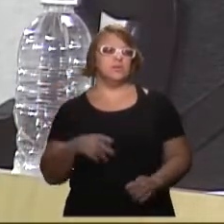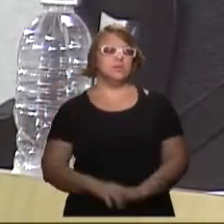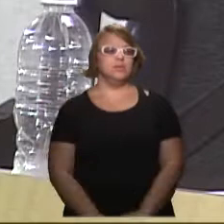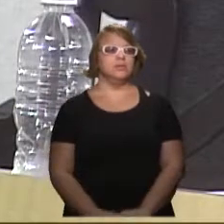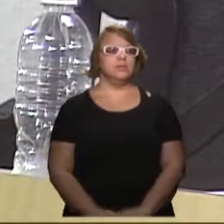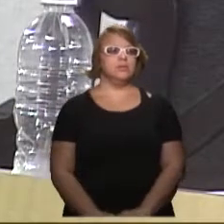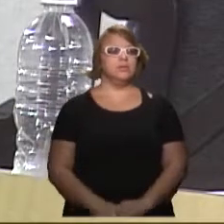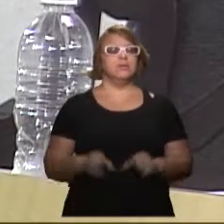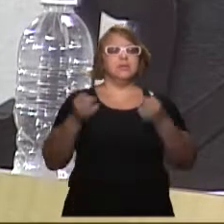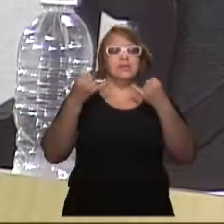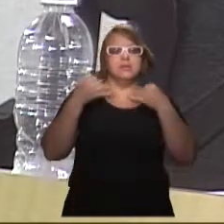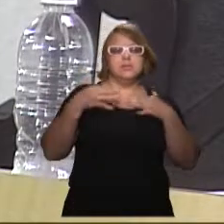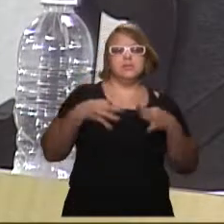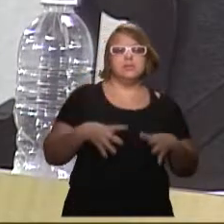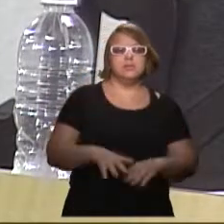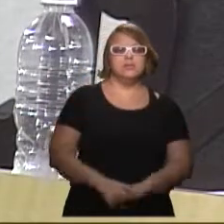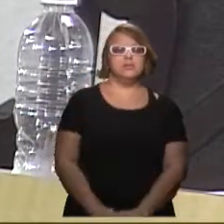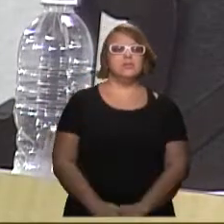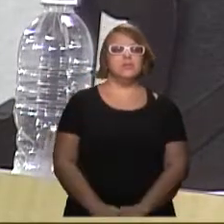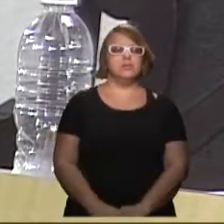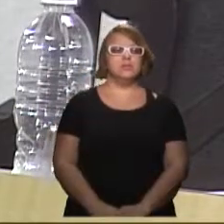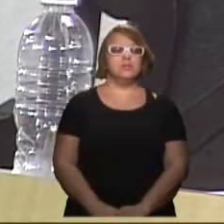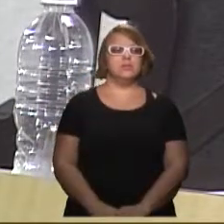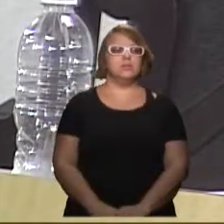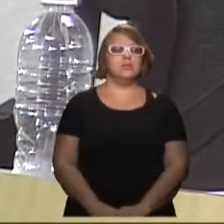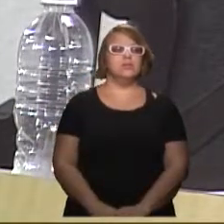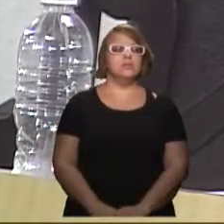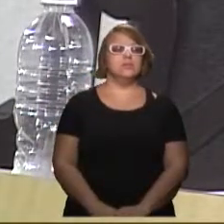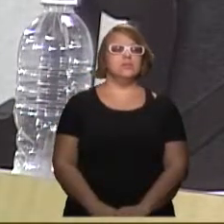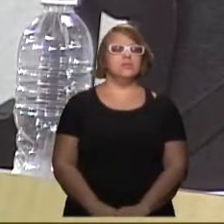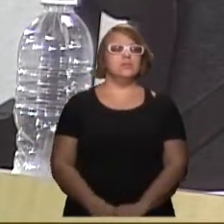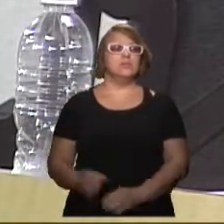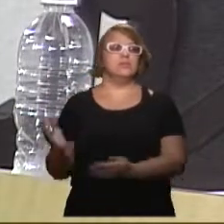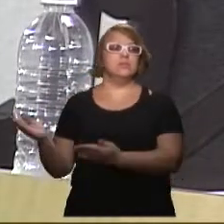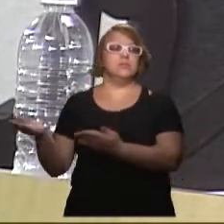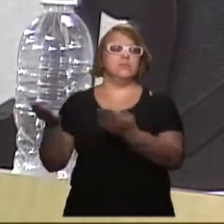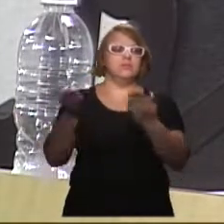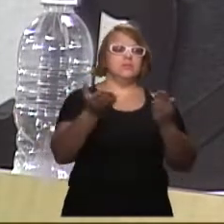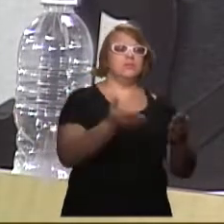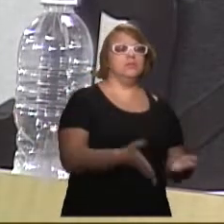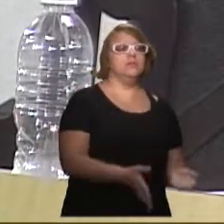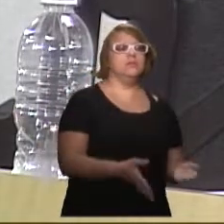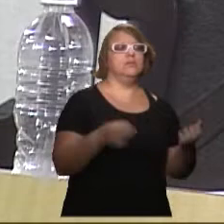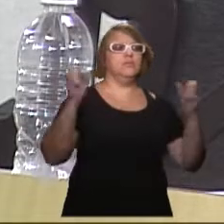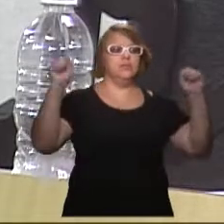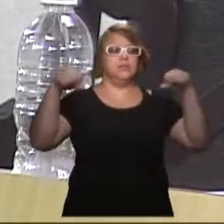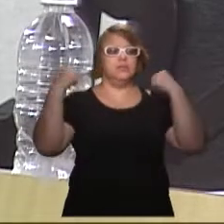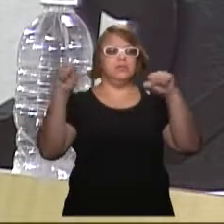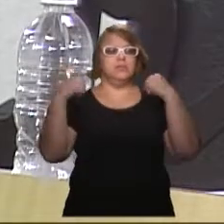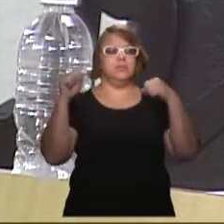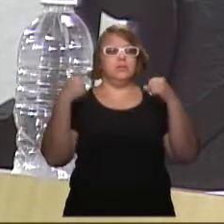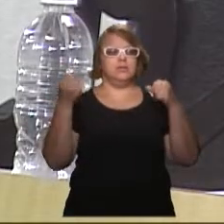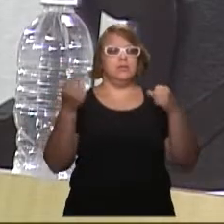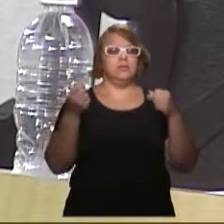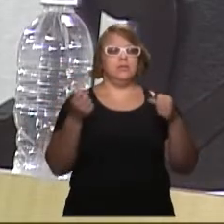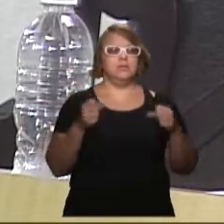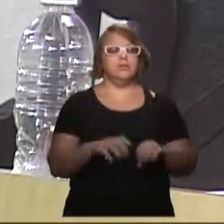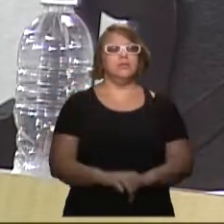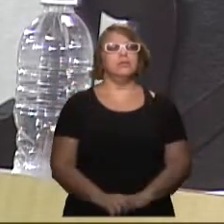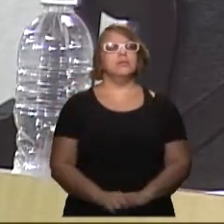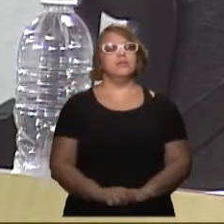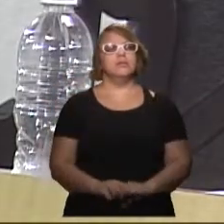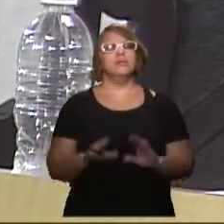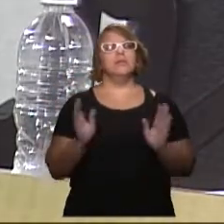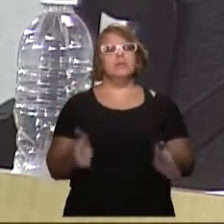no esclarecimento, tá certo? E na volta à empresa e na manutenção dos empregos, justo agora que o prefeito